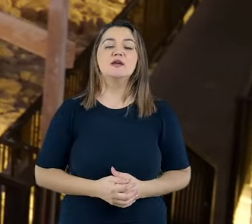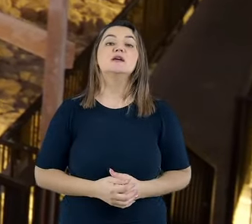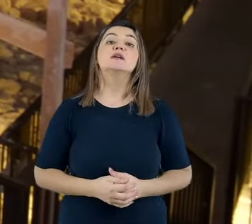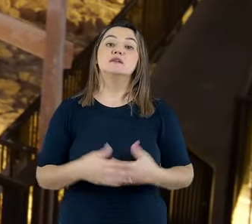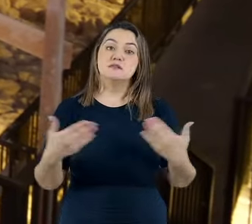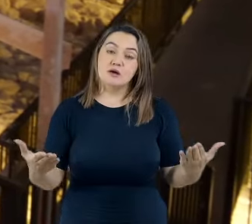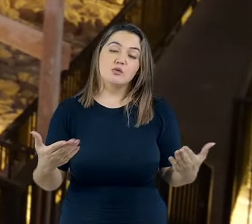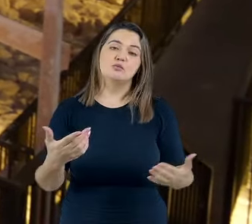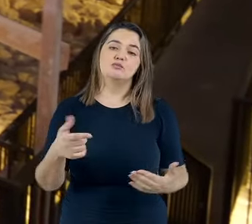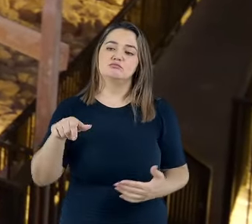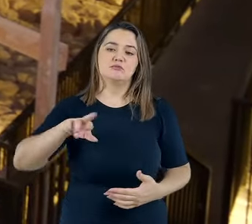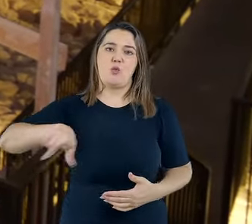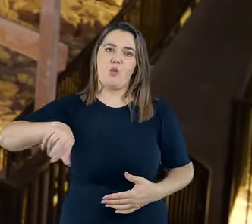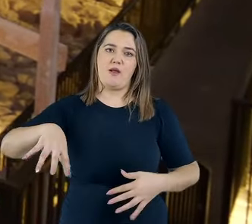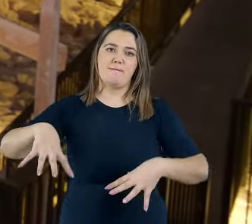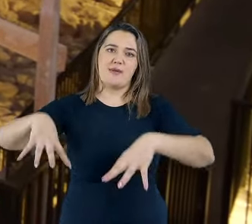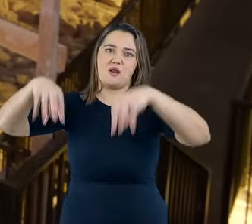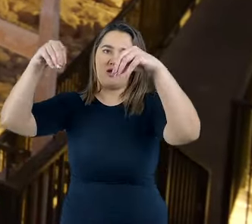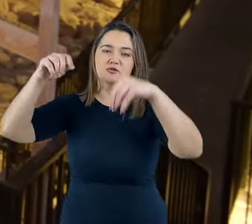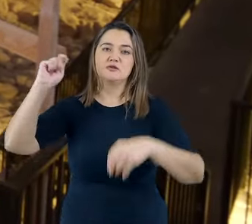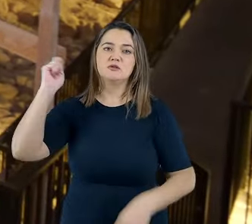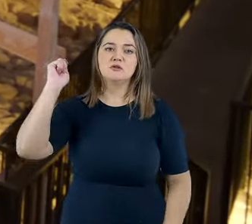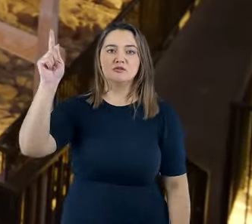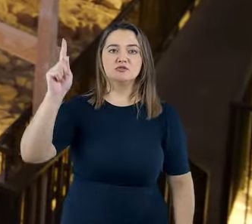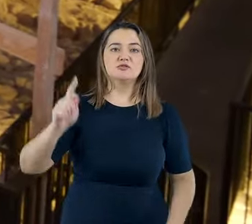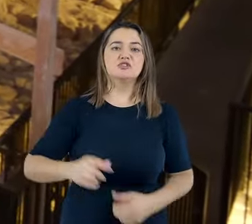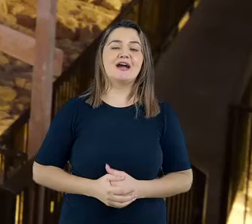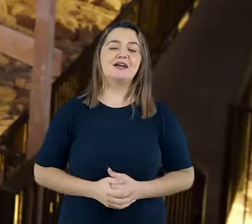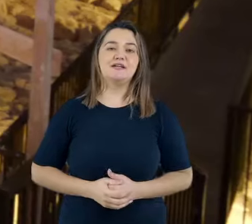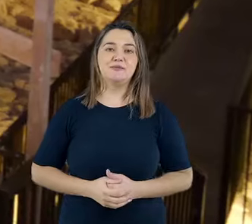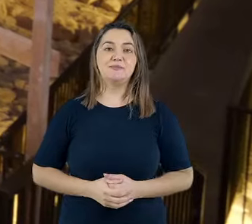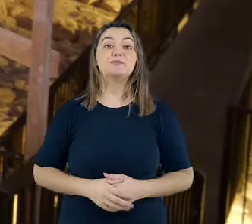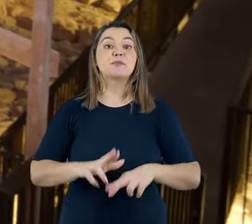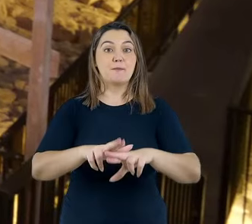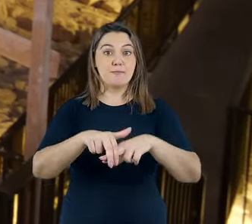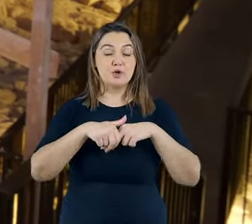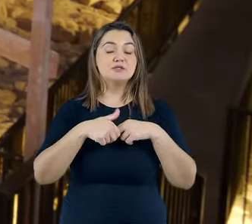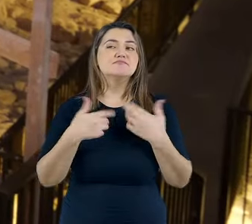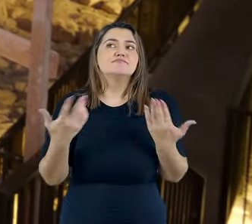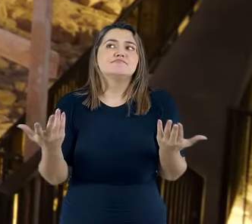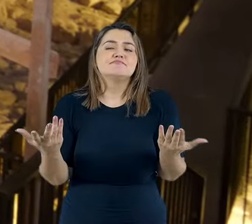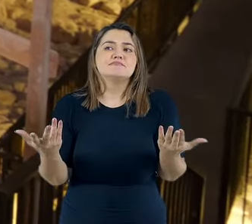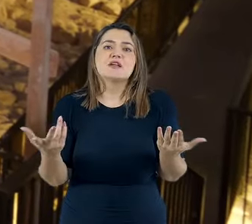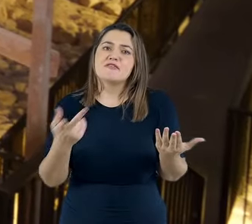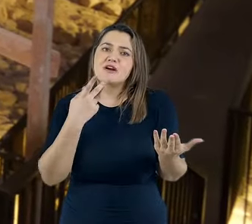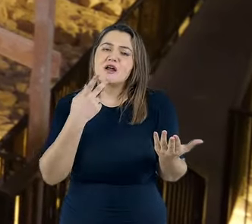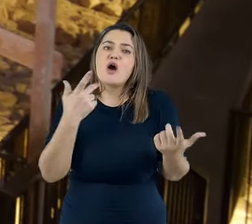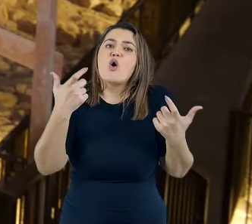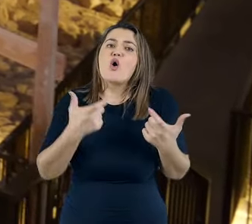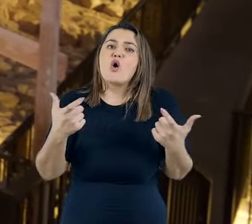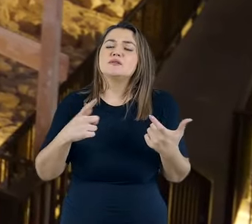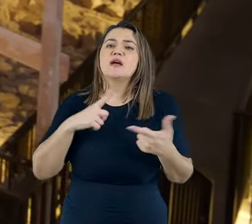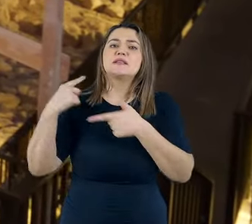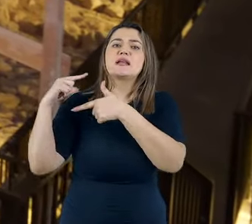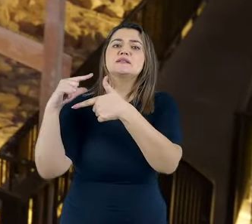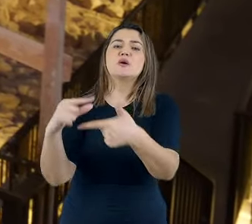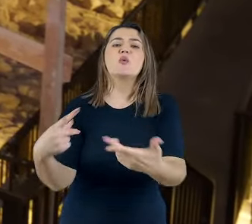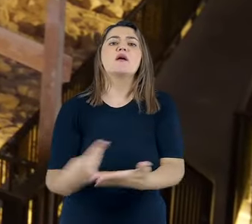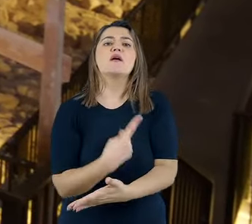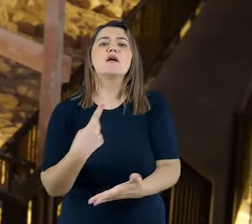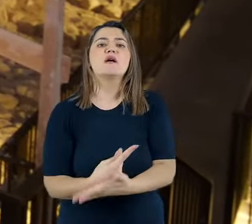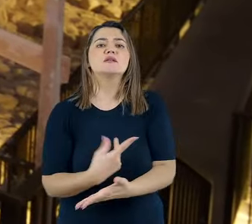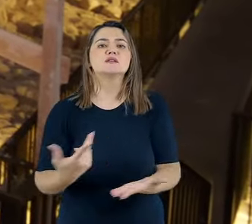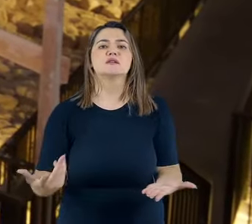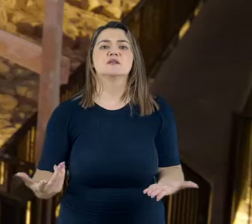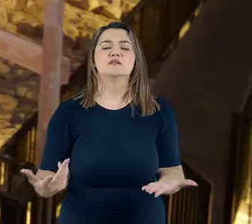aqui definitivamente não era o palácio de Davi. Porém, de onde eles tiraram essa tradição errônea